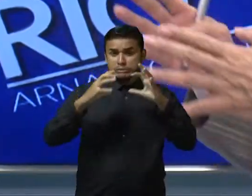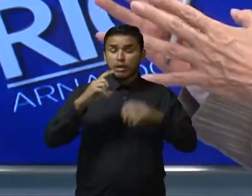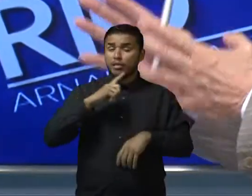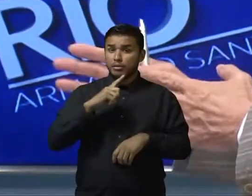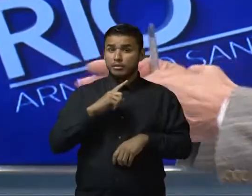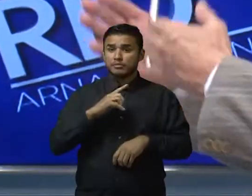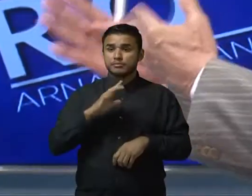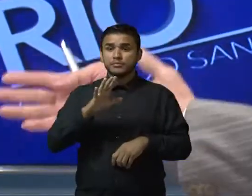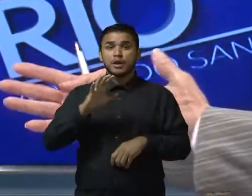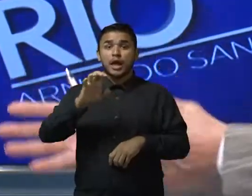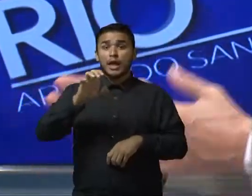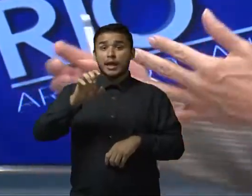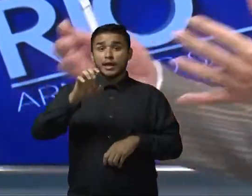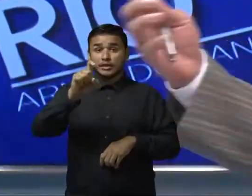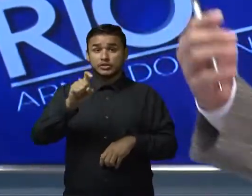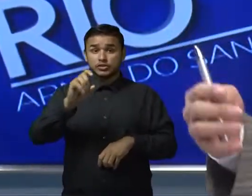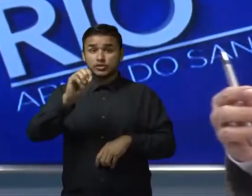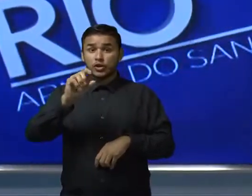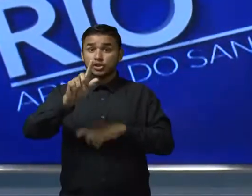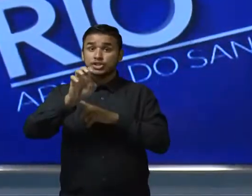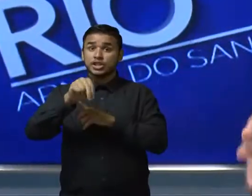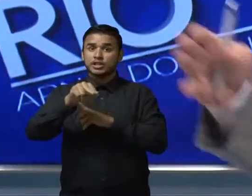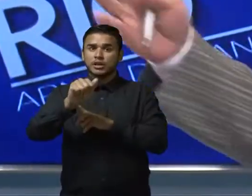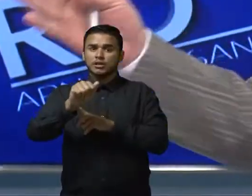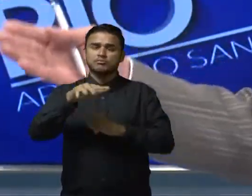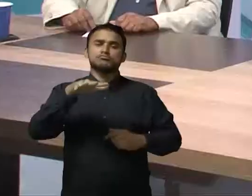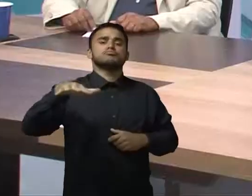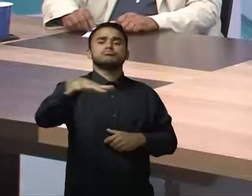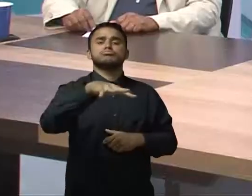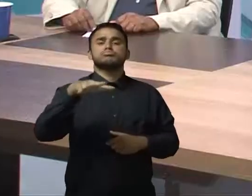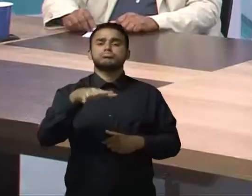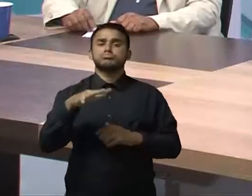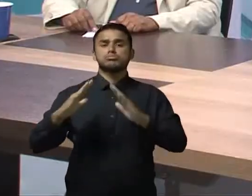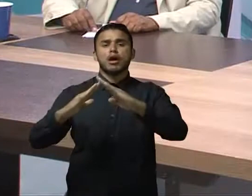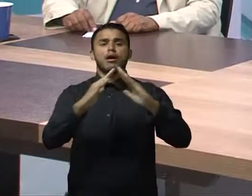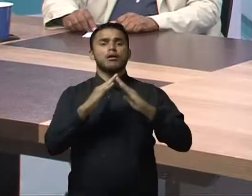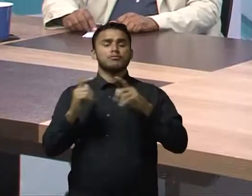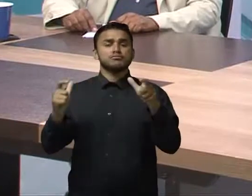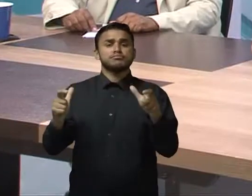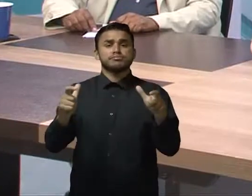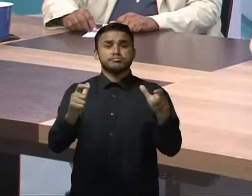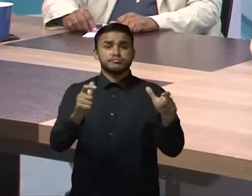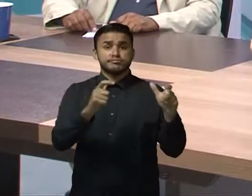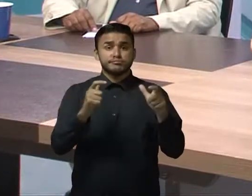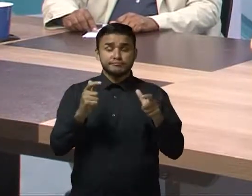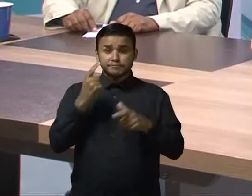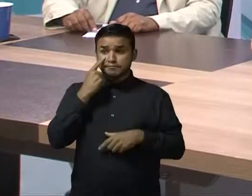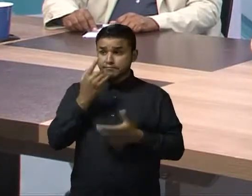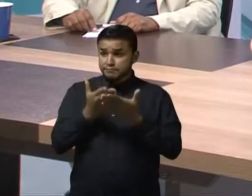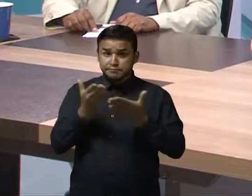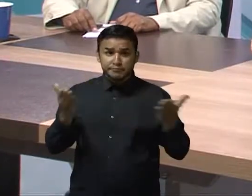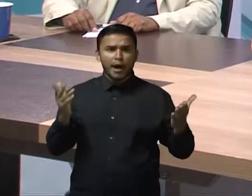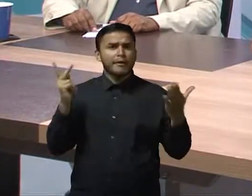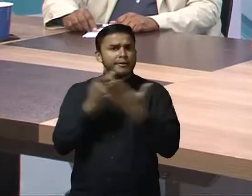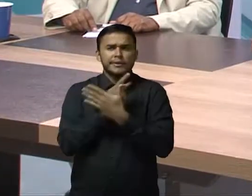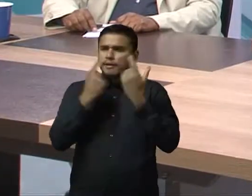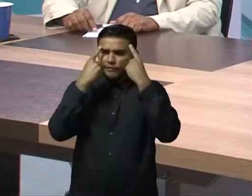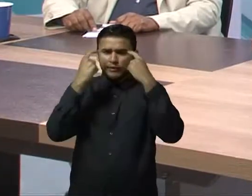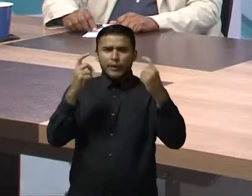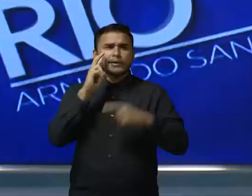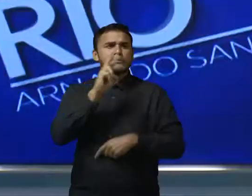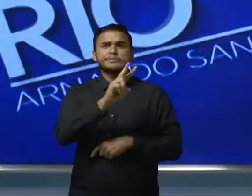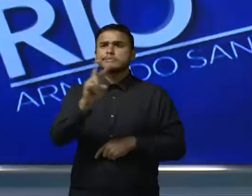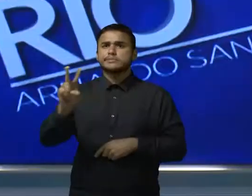de exógena, também tomando emprestado da economia, que é essa externa, que nos atinge a todos, em maior ou menor